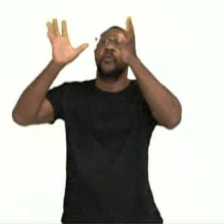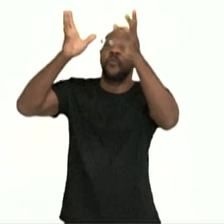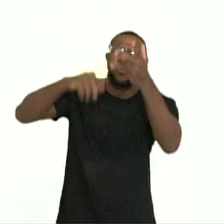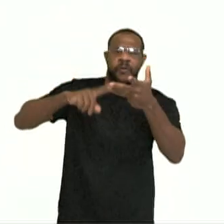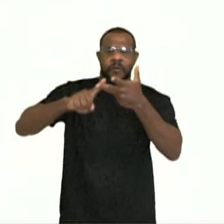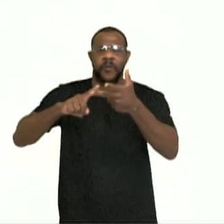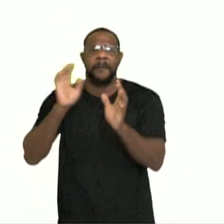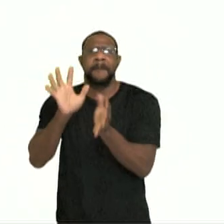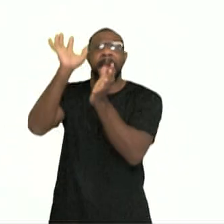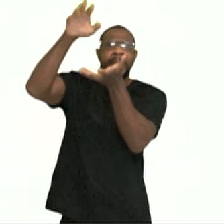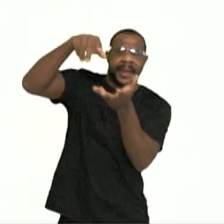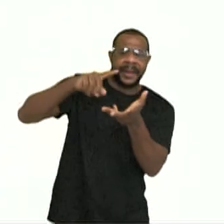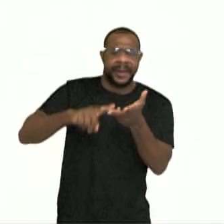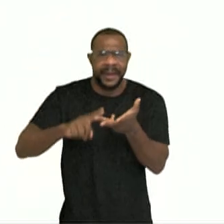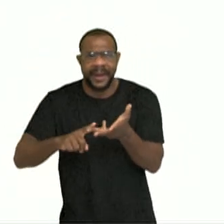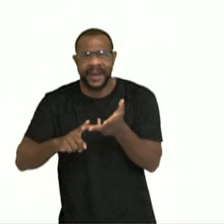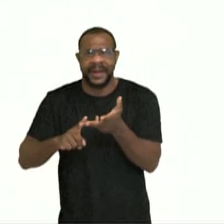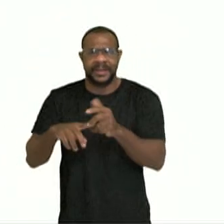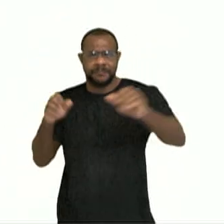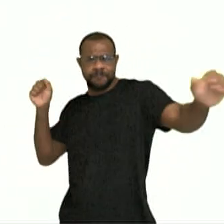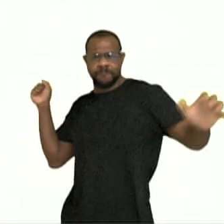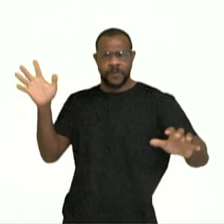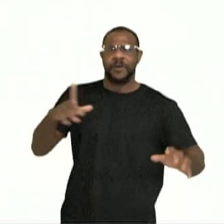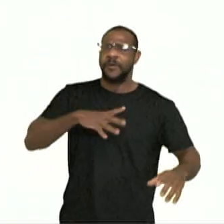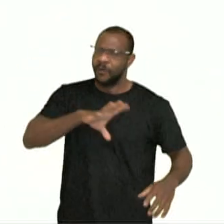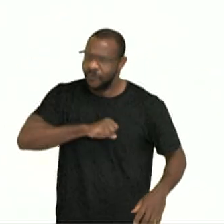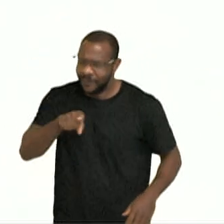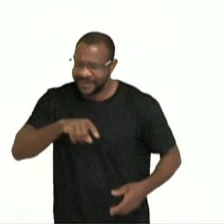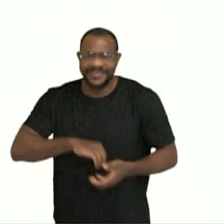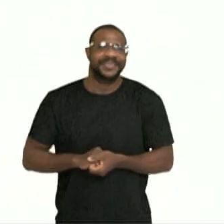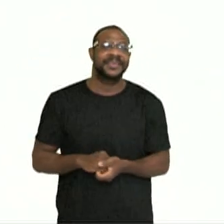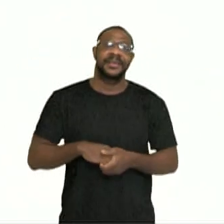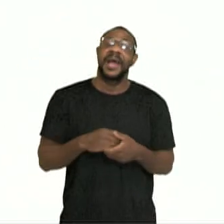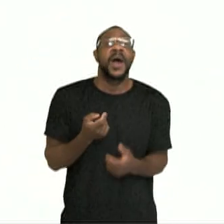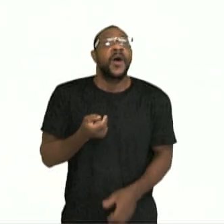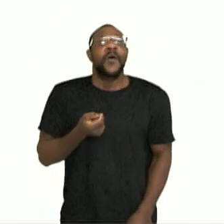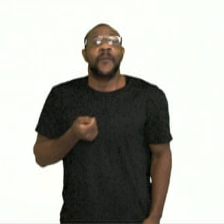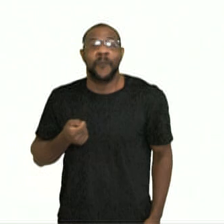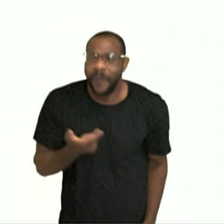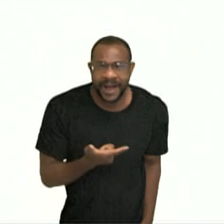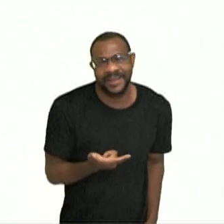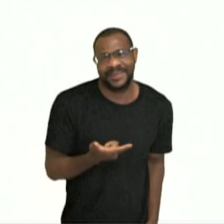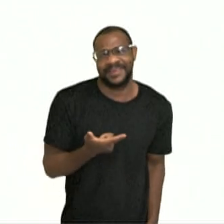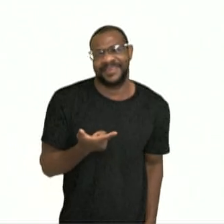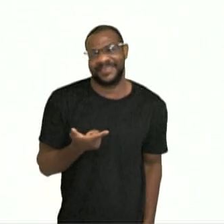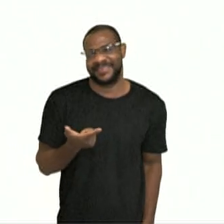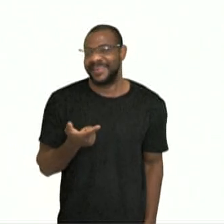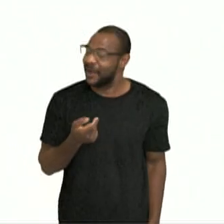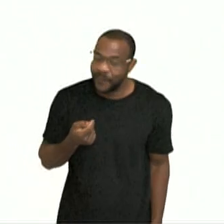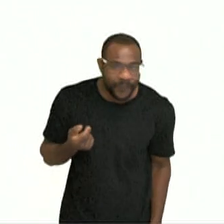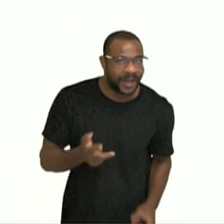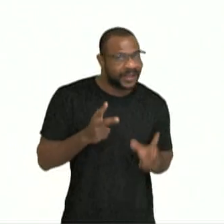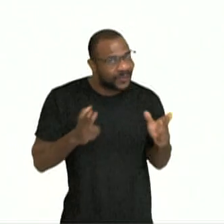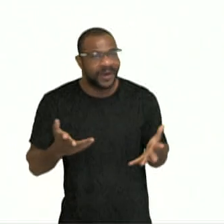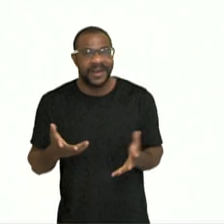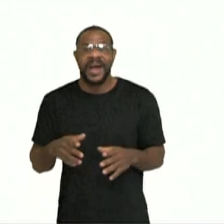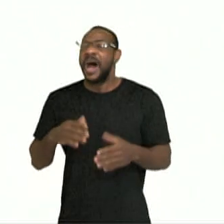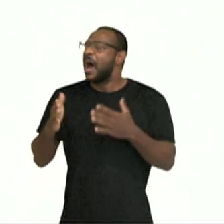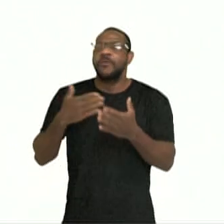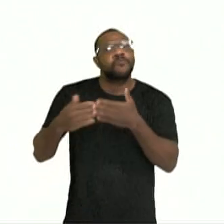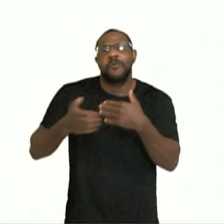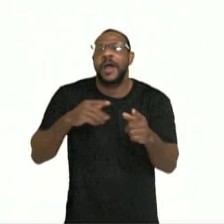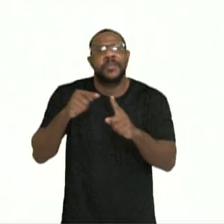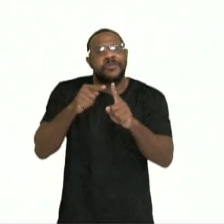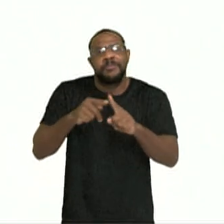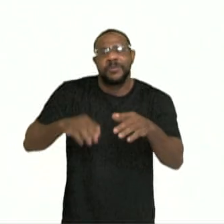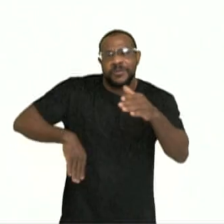de basquete, de handebol? Tenho certeza, né? É quase unanimidade. Algum tipo de esporte com bola o